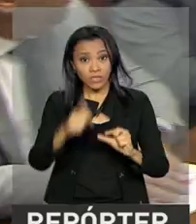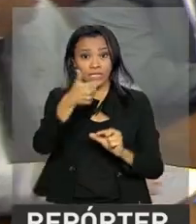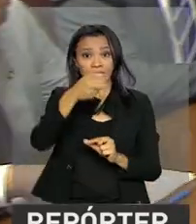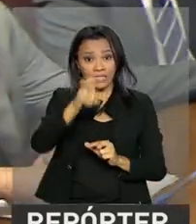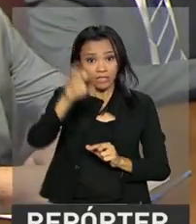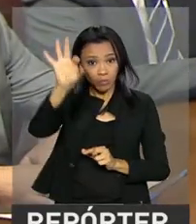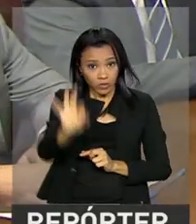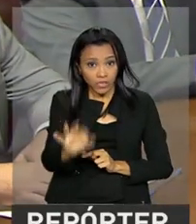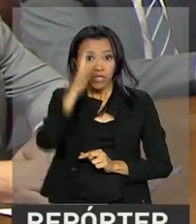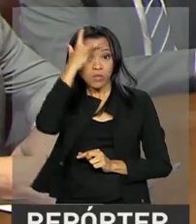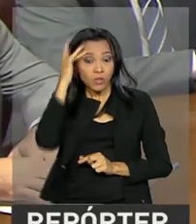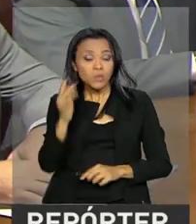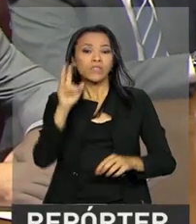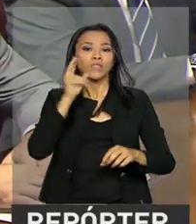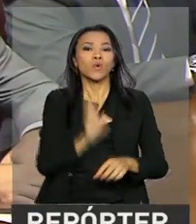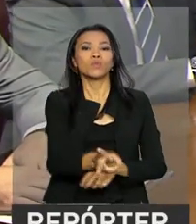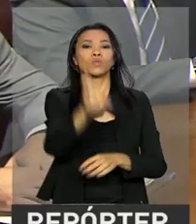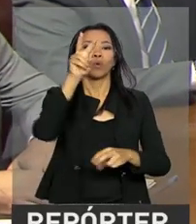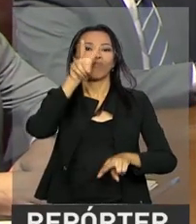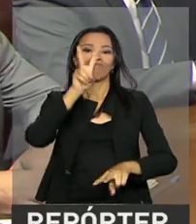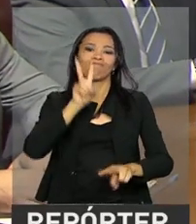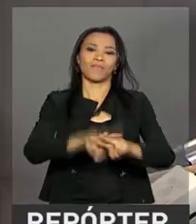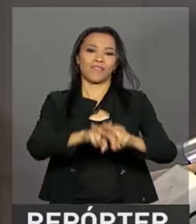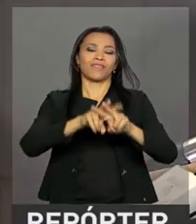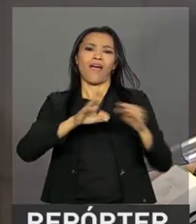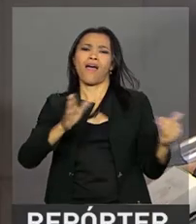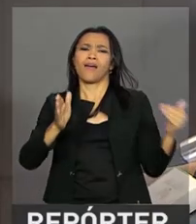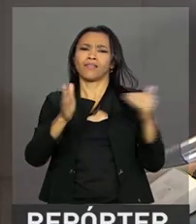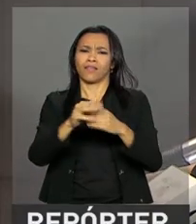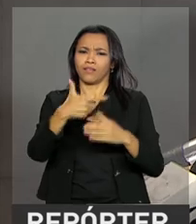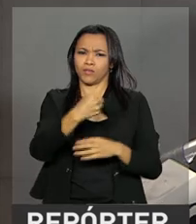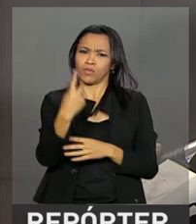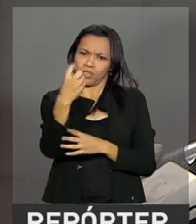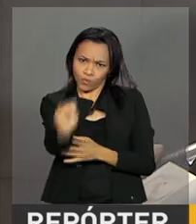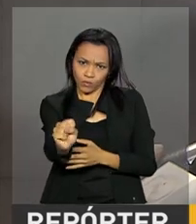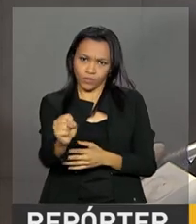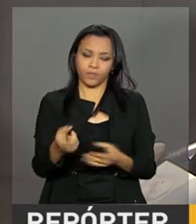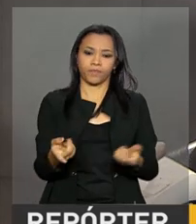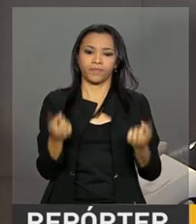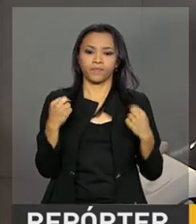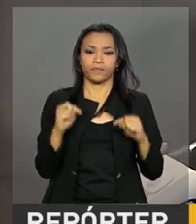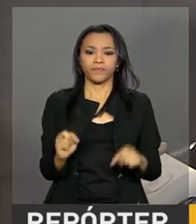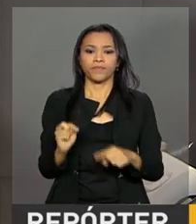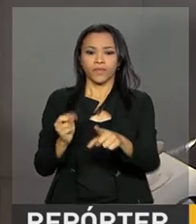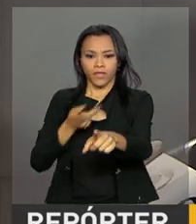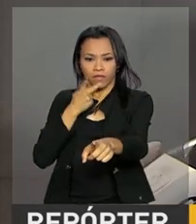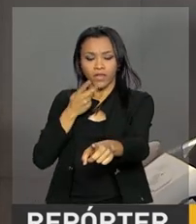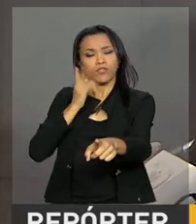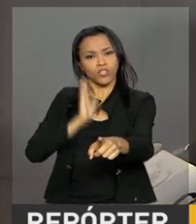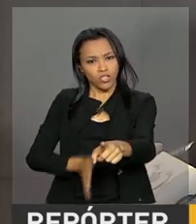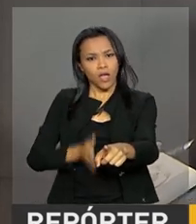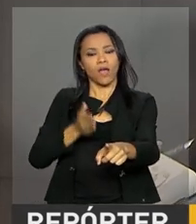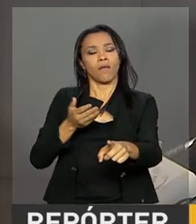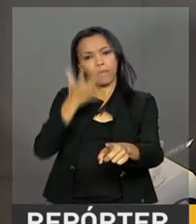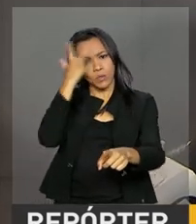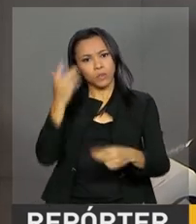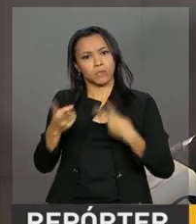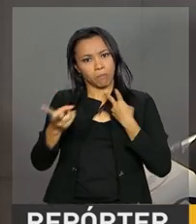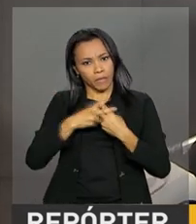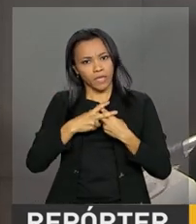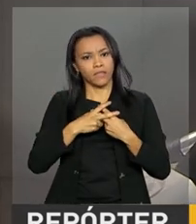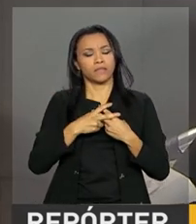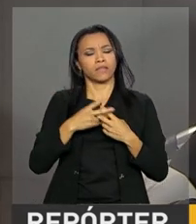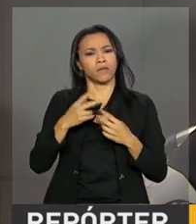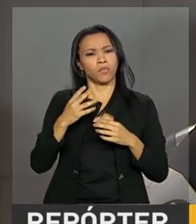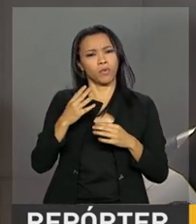população carcerária do país até 2018 isso envolve presos eh sentenciados já condenados mas também presos